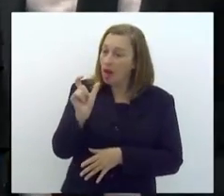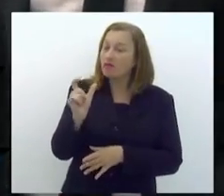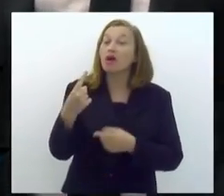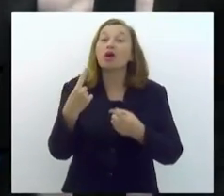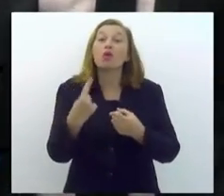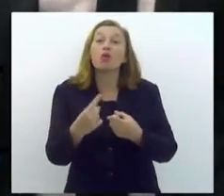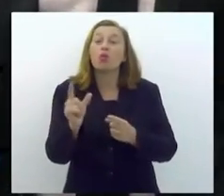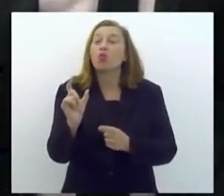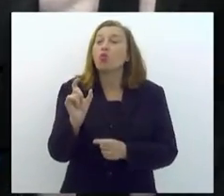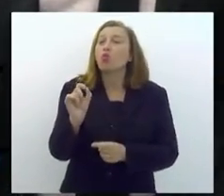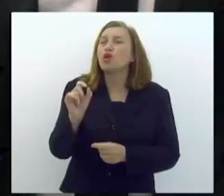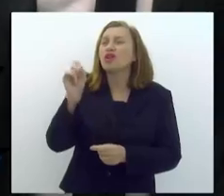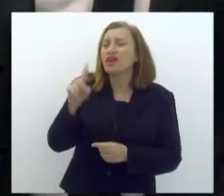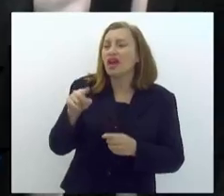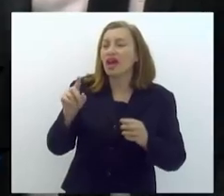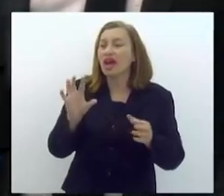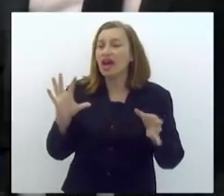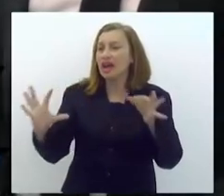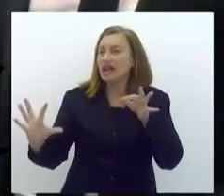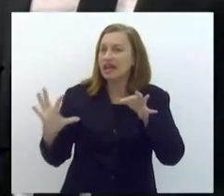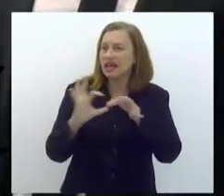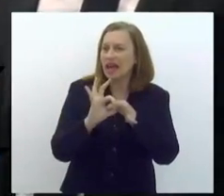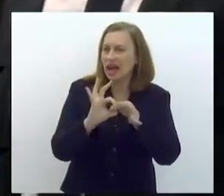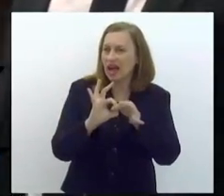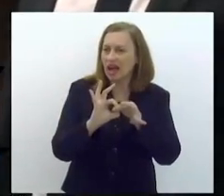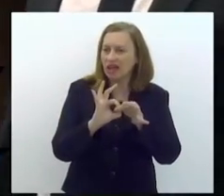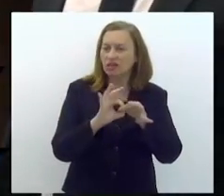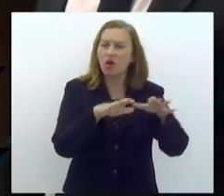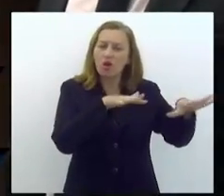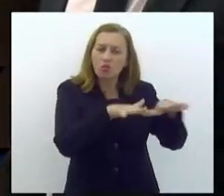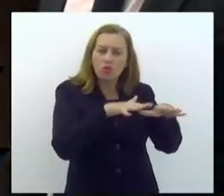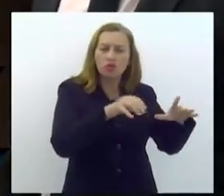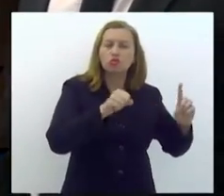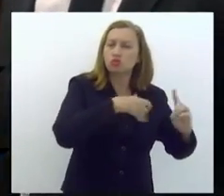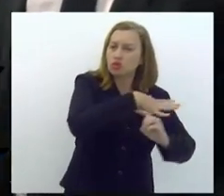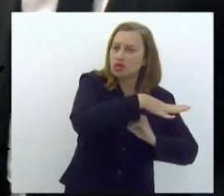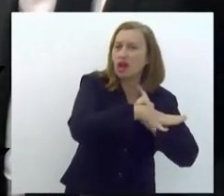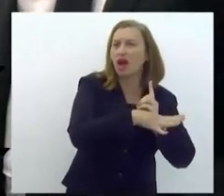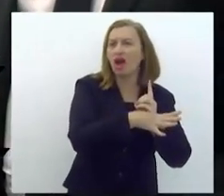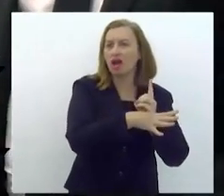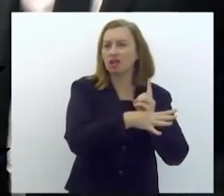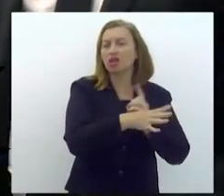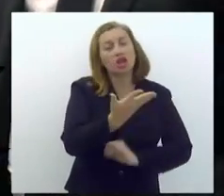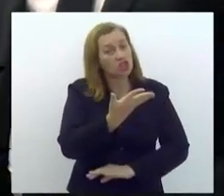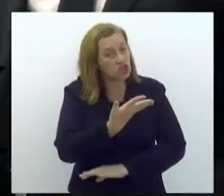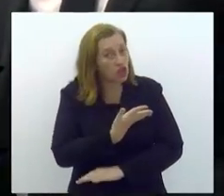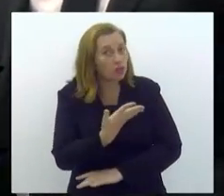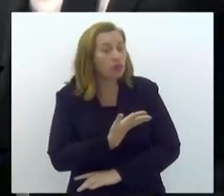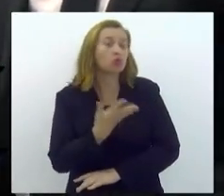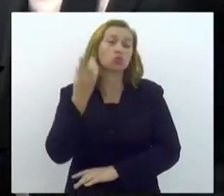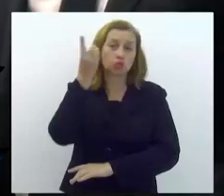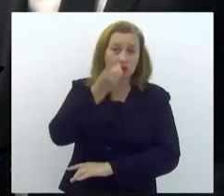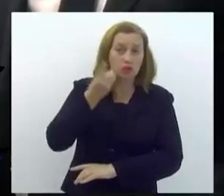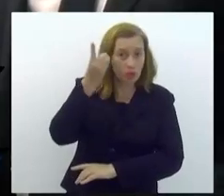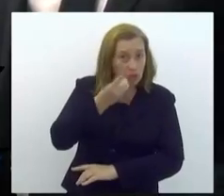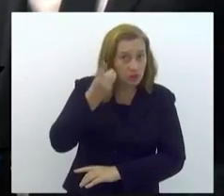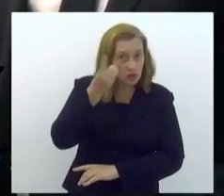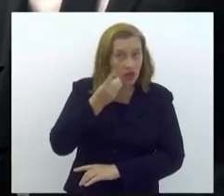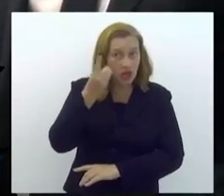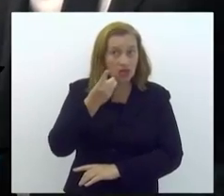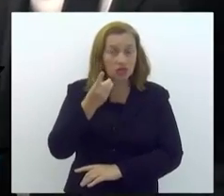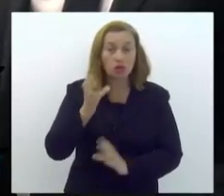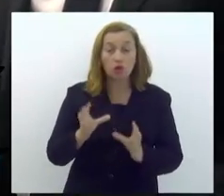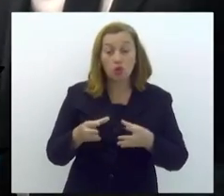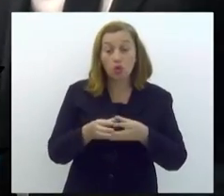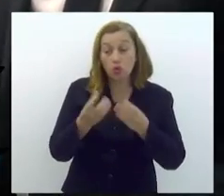atrelado a uma participação dos movimentos sociais de colegas deputados a partir dos